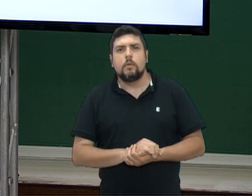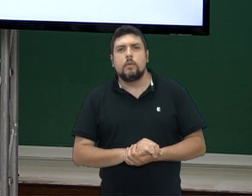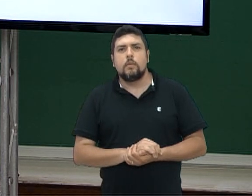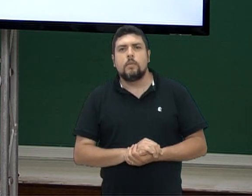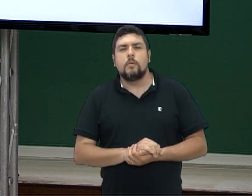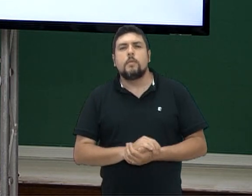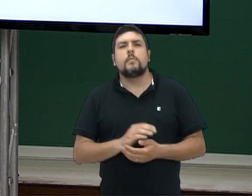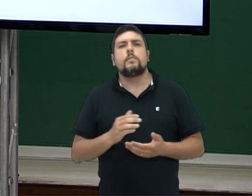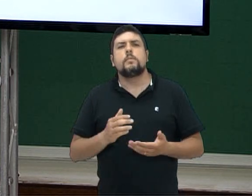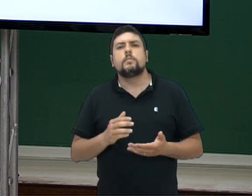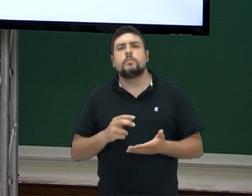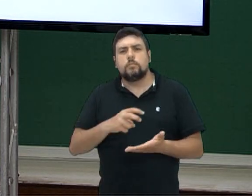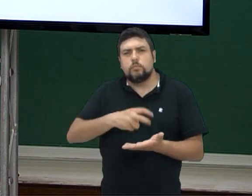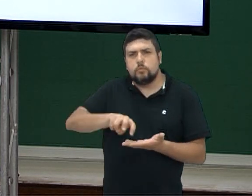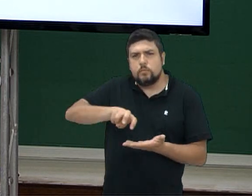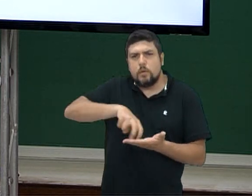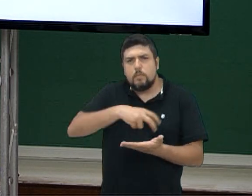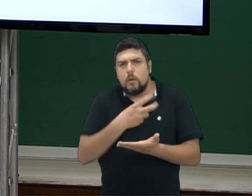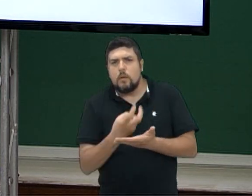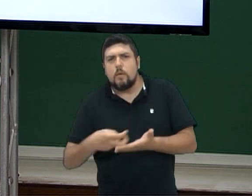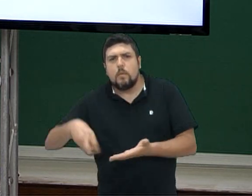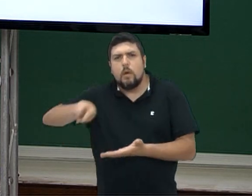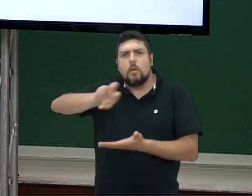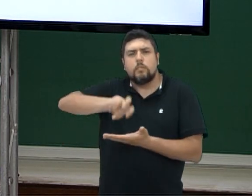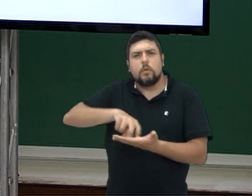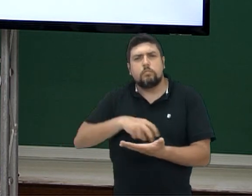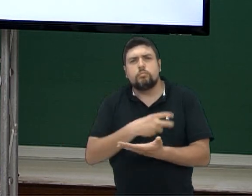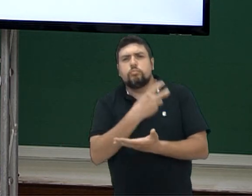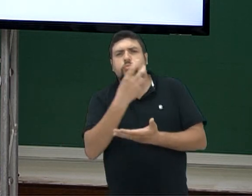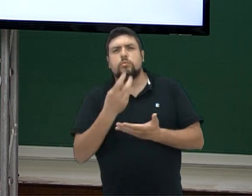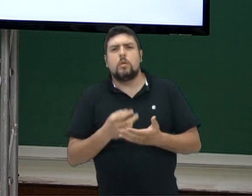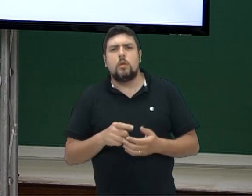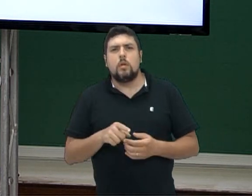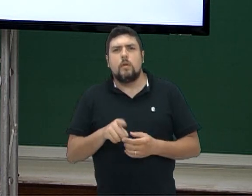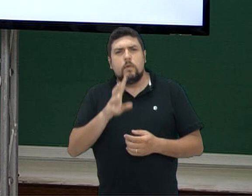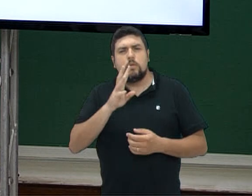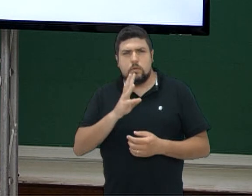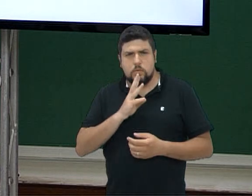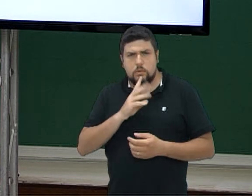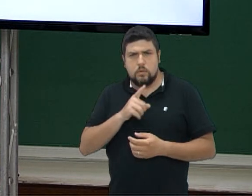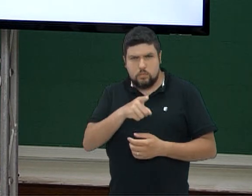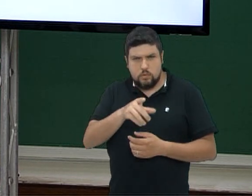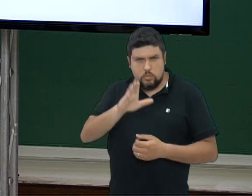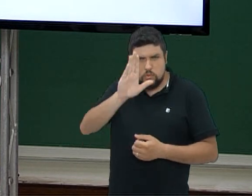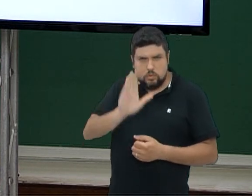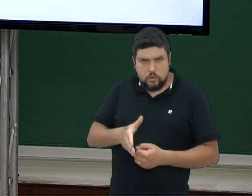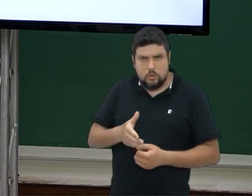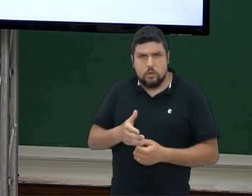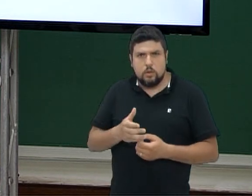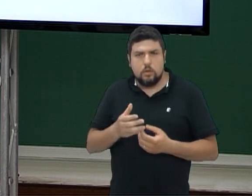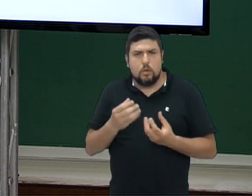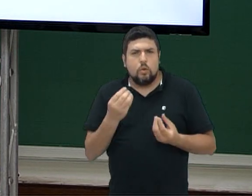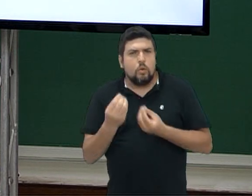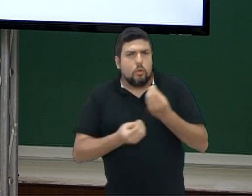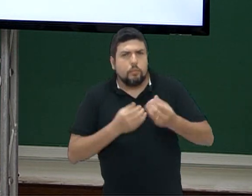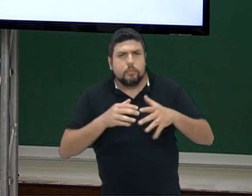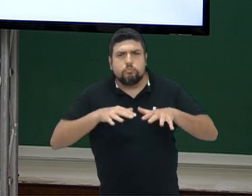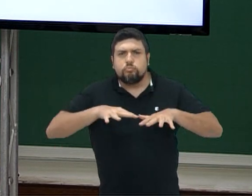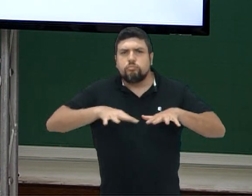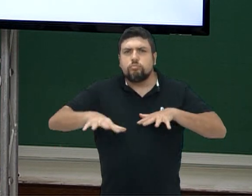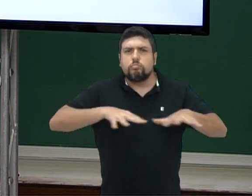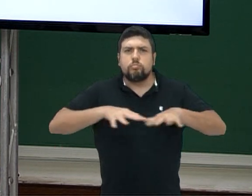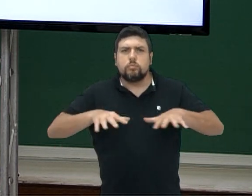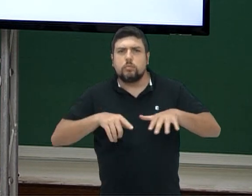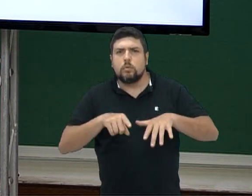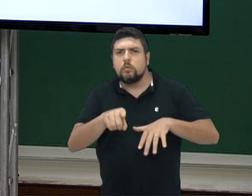Quais manobras de skate você conhece? Você já conhece alguma manobra? Você já executou alguma manobra? Quais manobras você conhece? Quais você